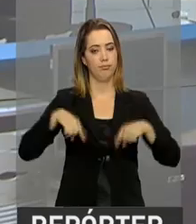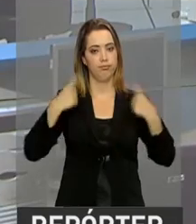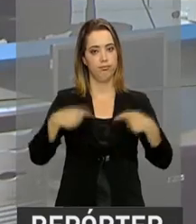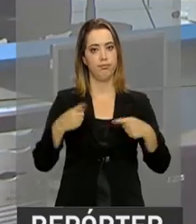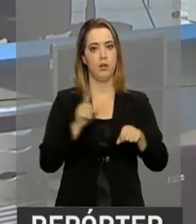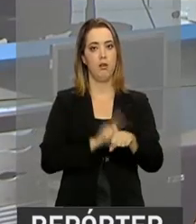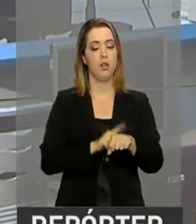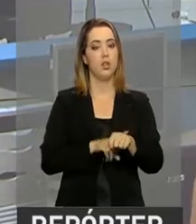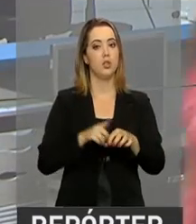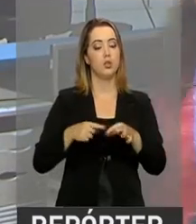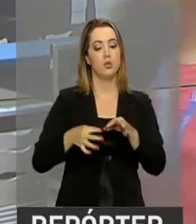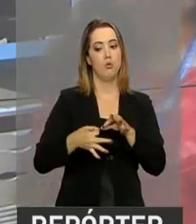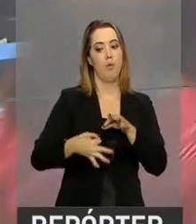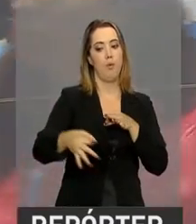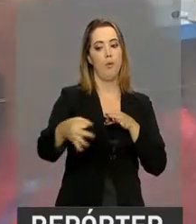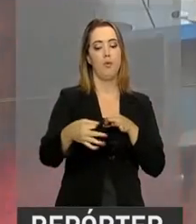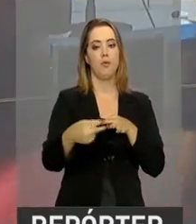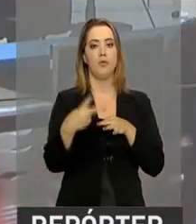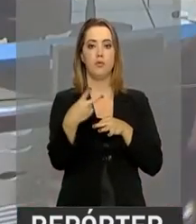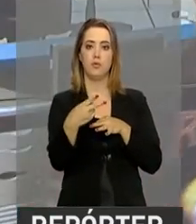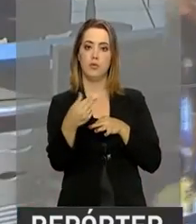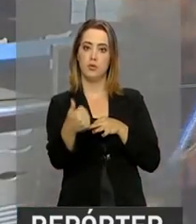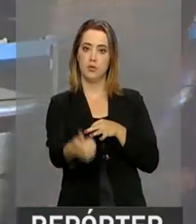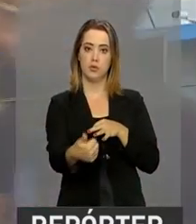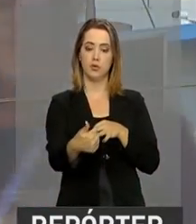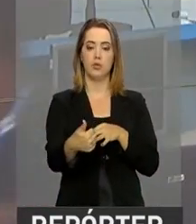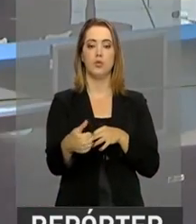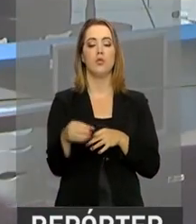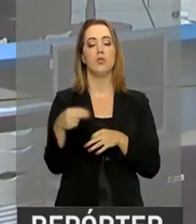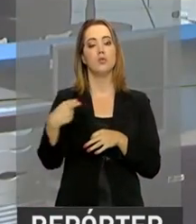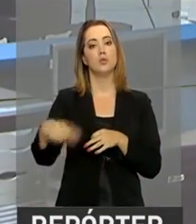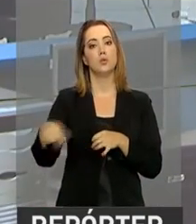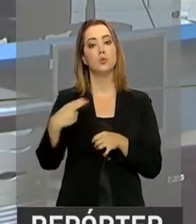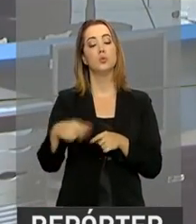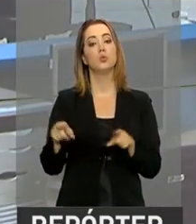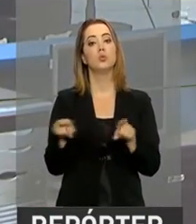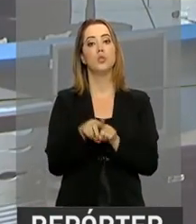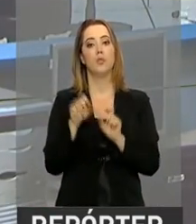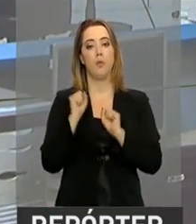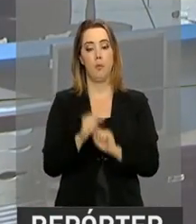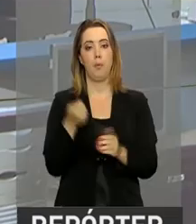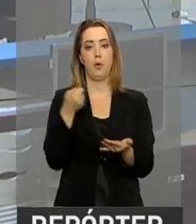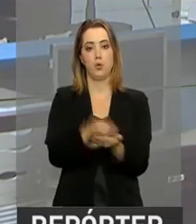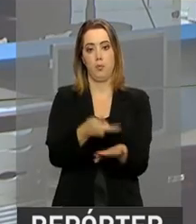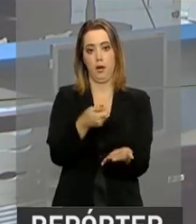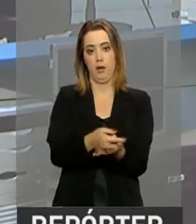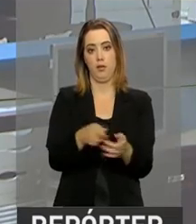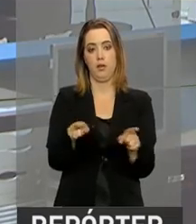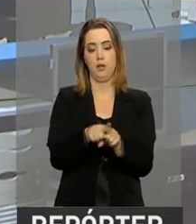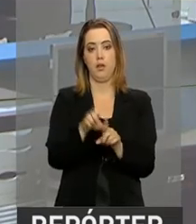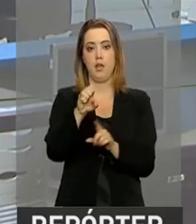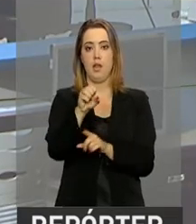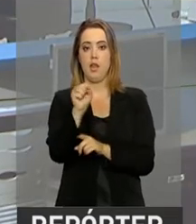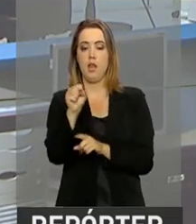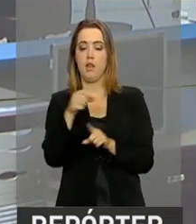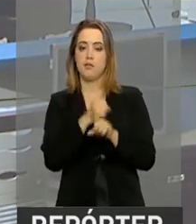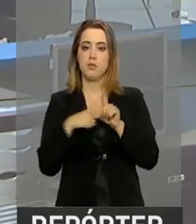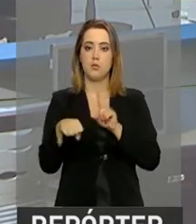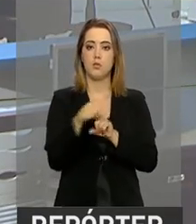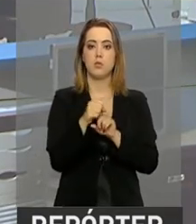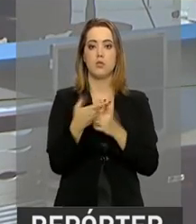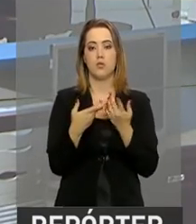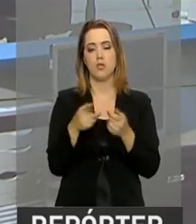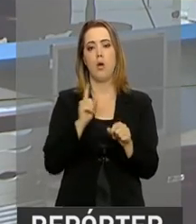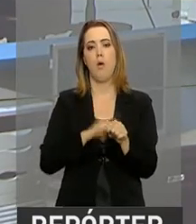prazo final para o pagamento dos tributos dos empregados domésticos referentes ao mês de outubro, feito por meio do E-Social. O prazo